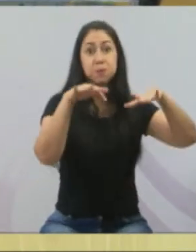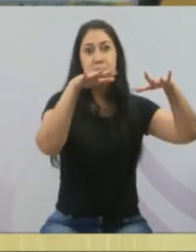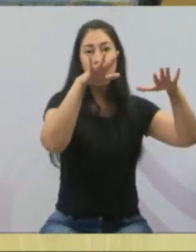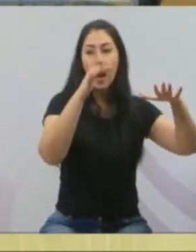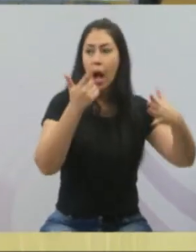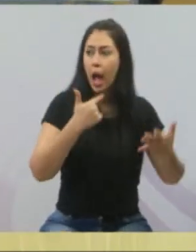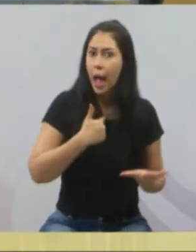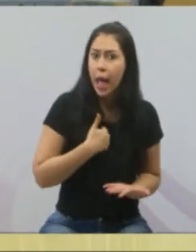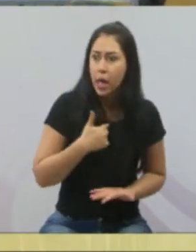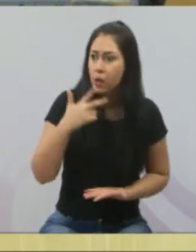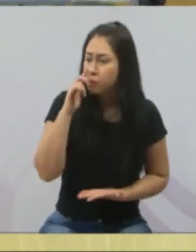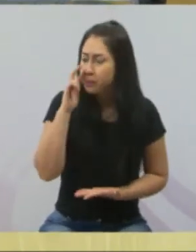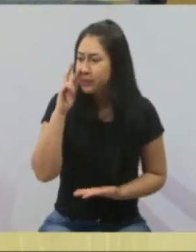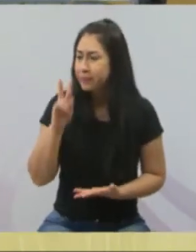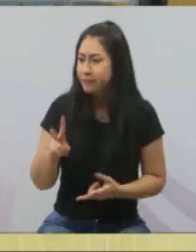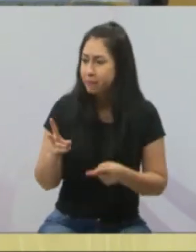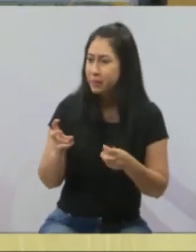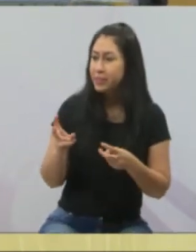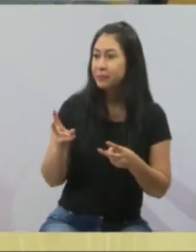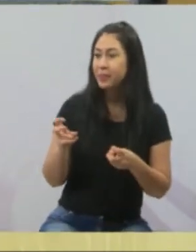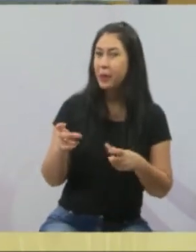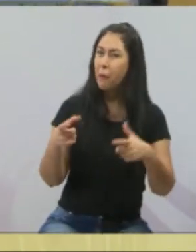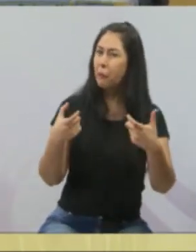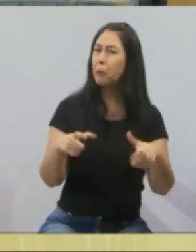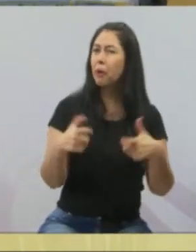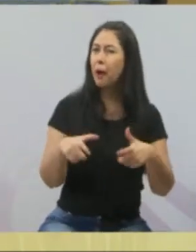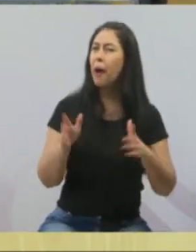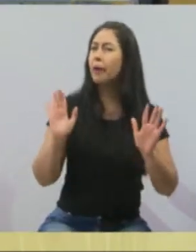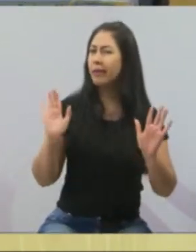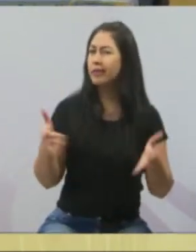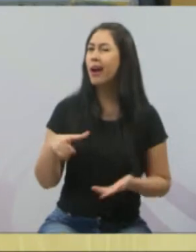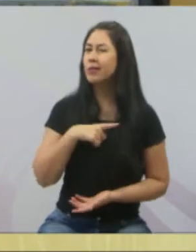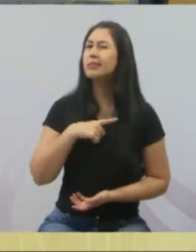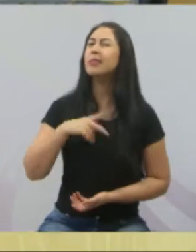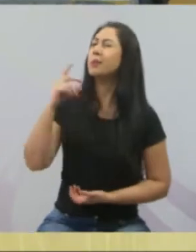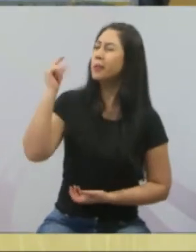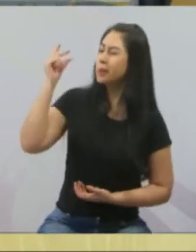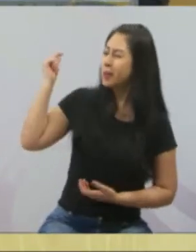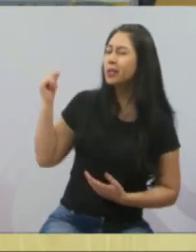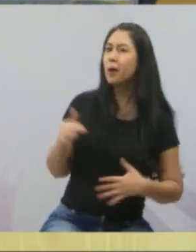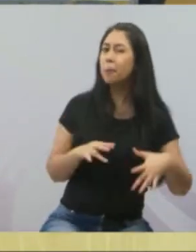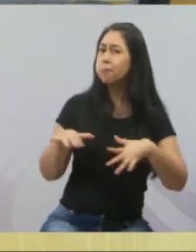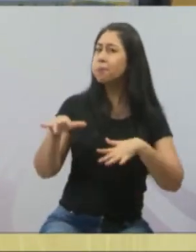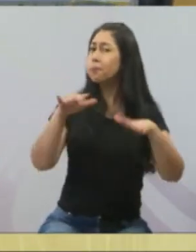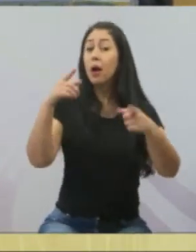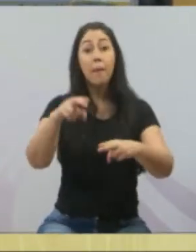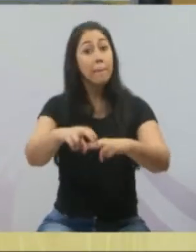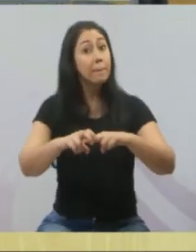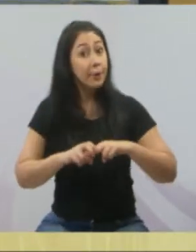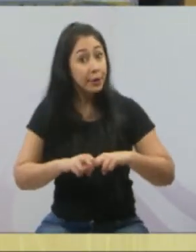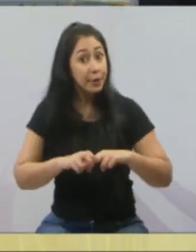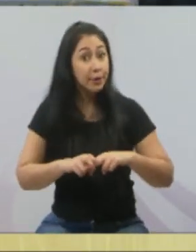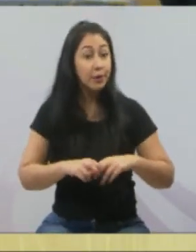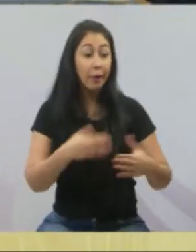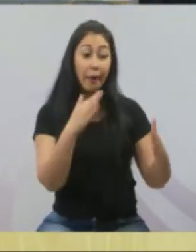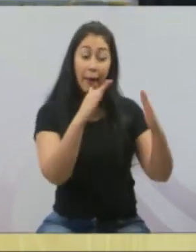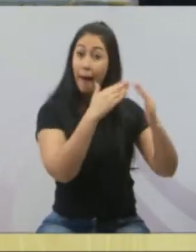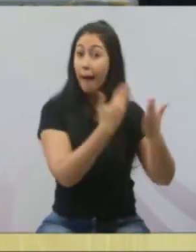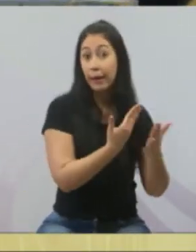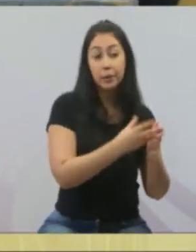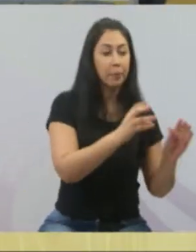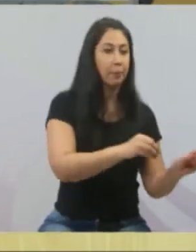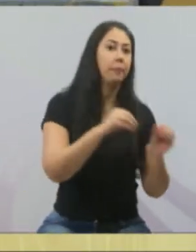perceber, através dos moradores, e até mesmo o pessoal que estão tocando a obra, que existe uns galhos de árvore ali, são bastante, não são poucas,